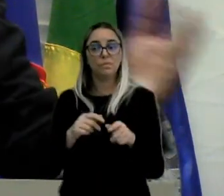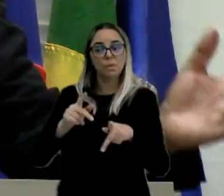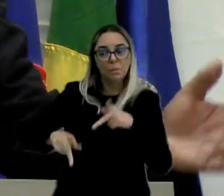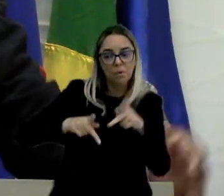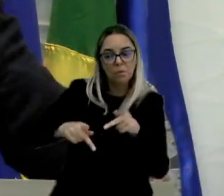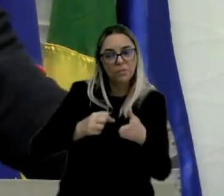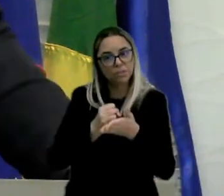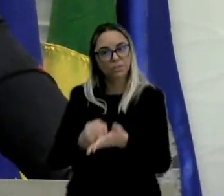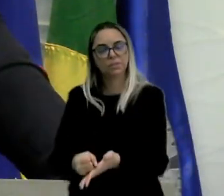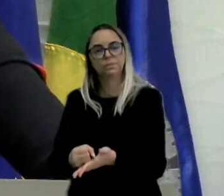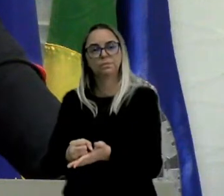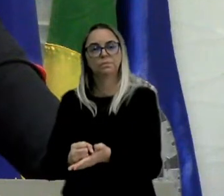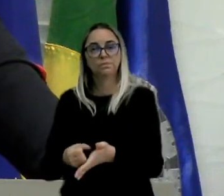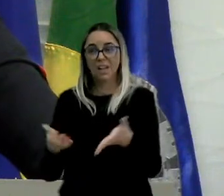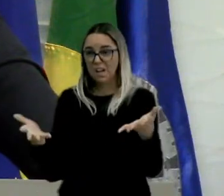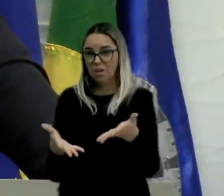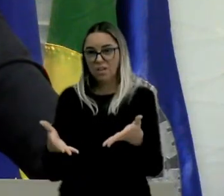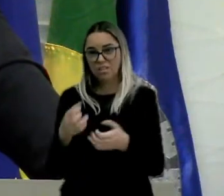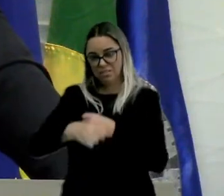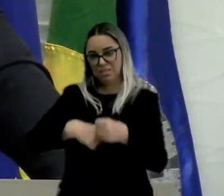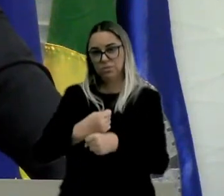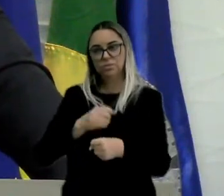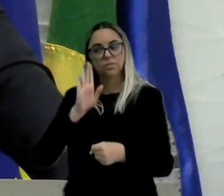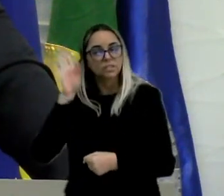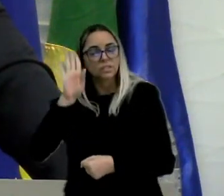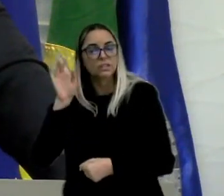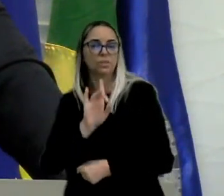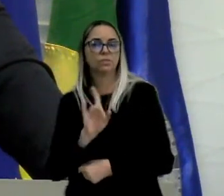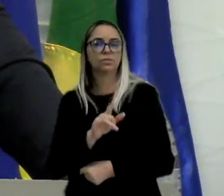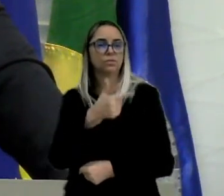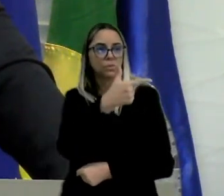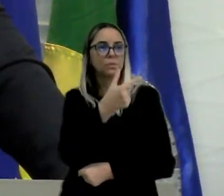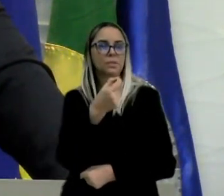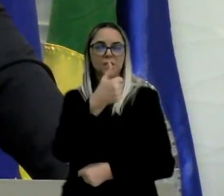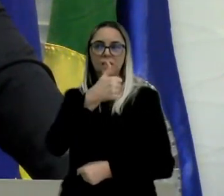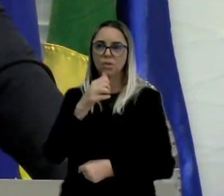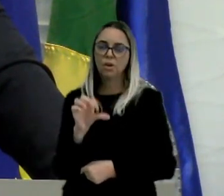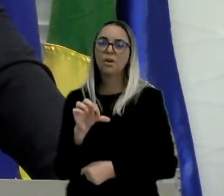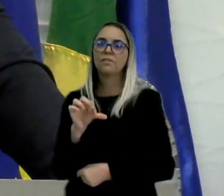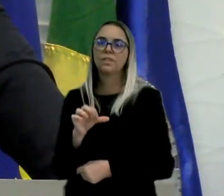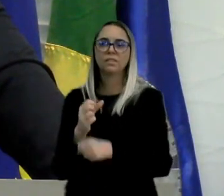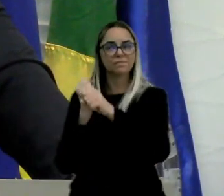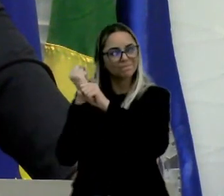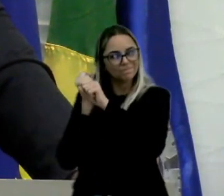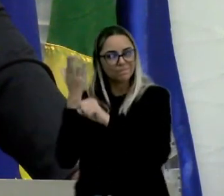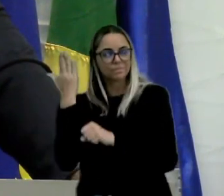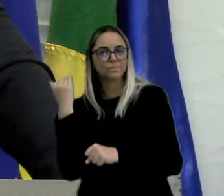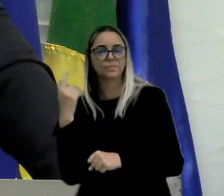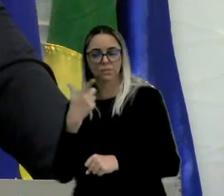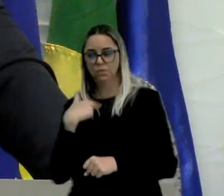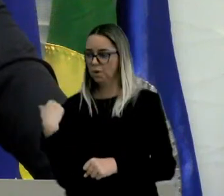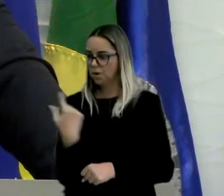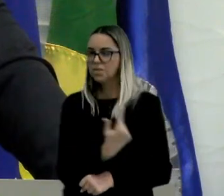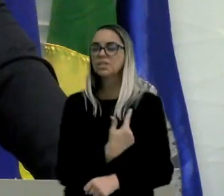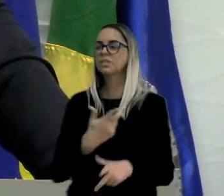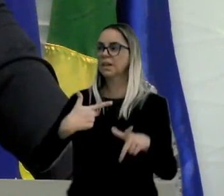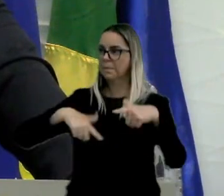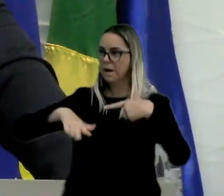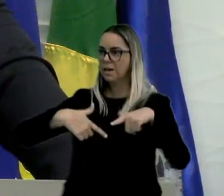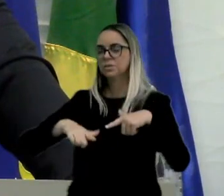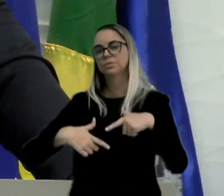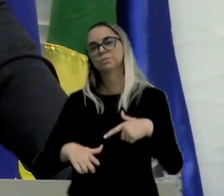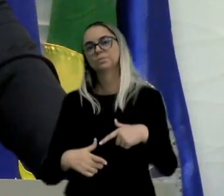é esse ano porque não desde 2019 que a gente vem fazendo esse trabalho